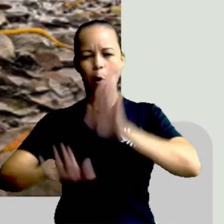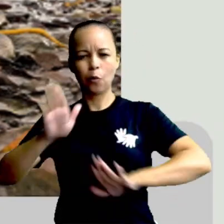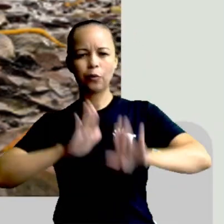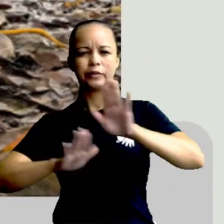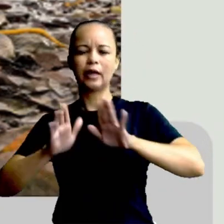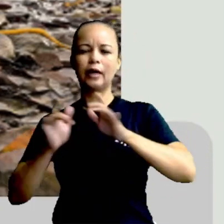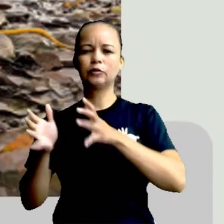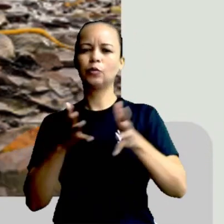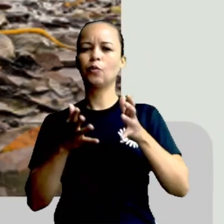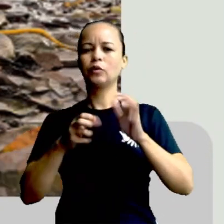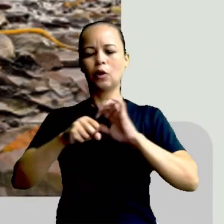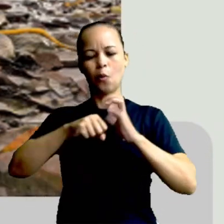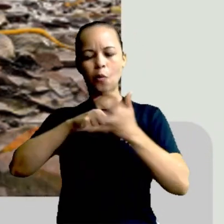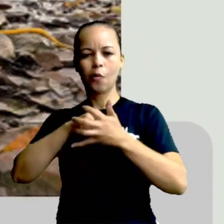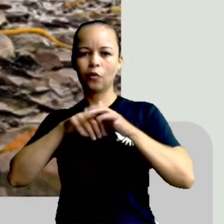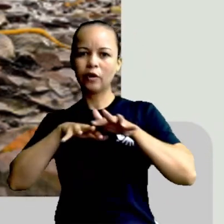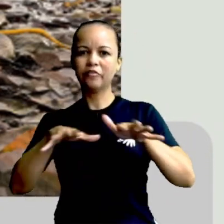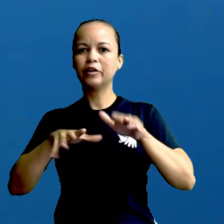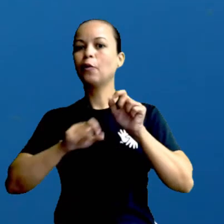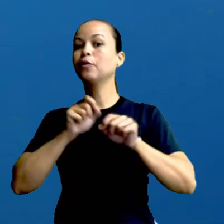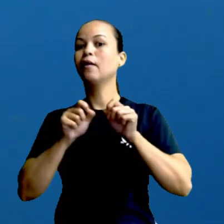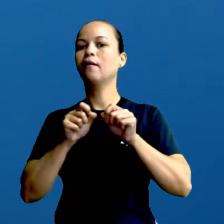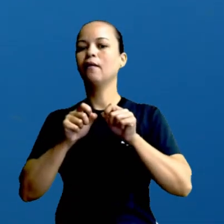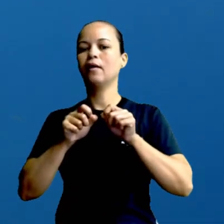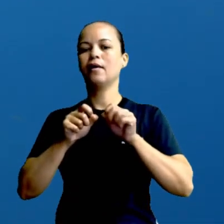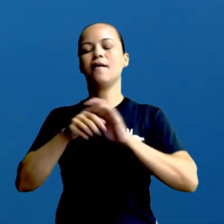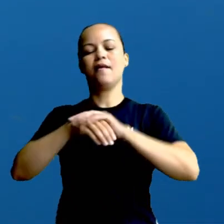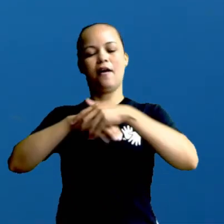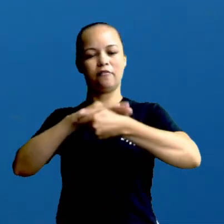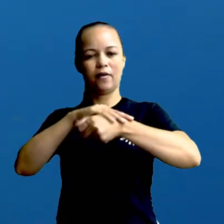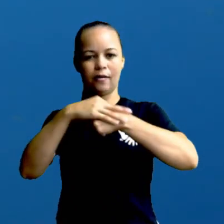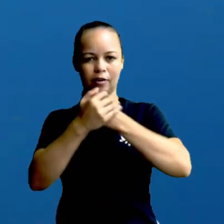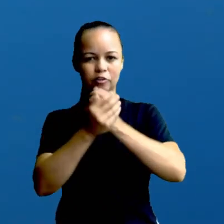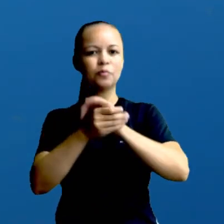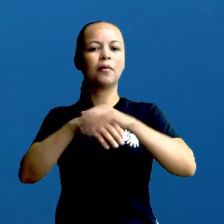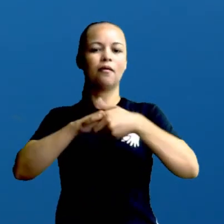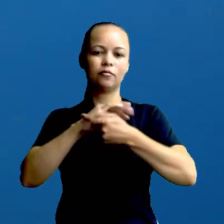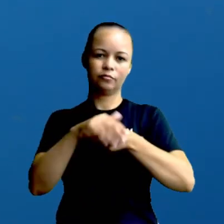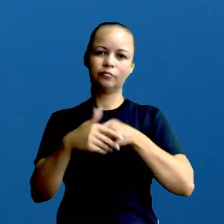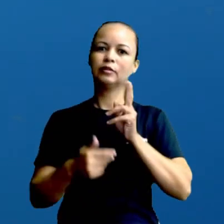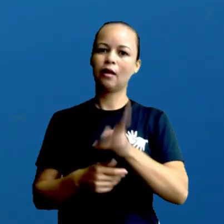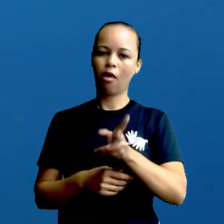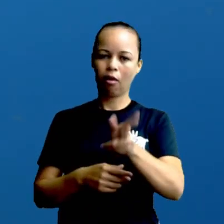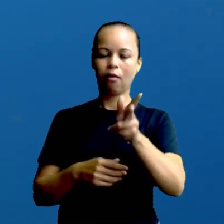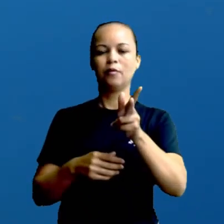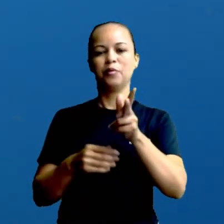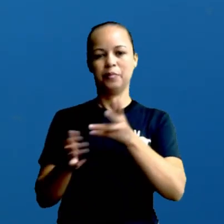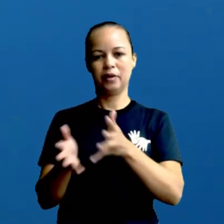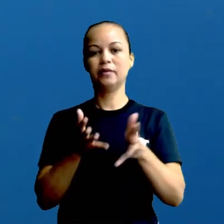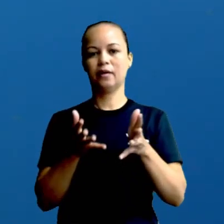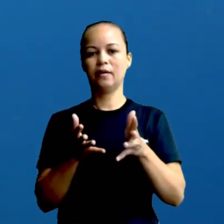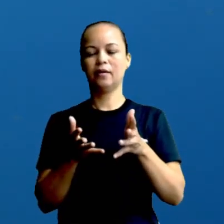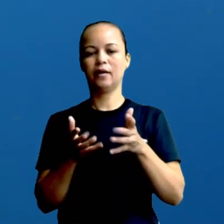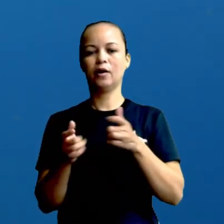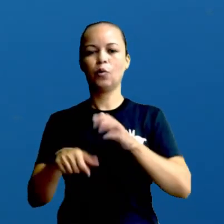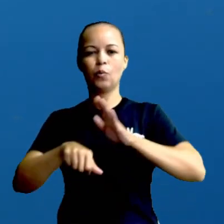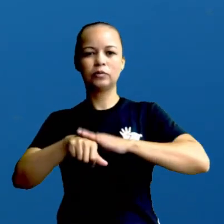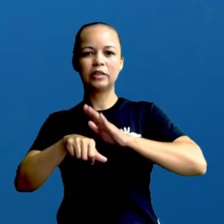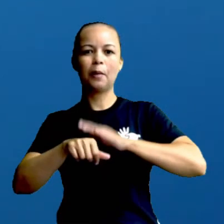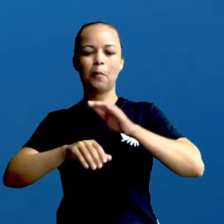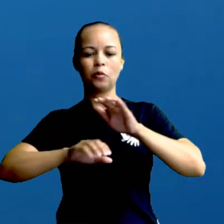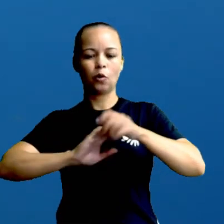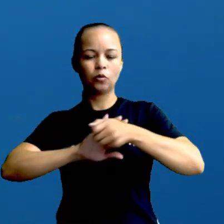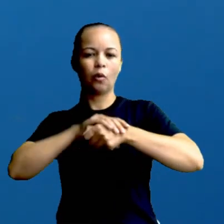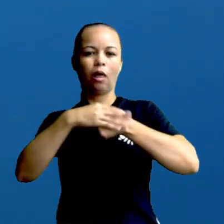ter contra o coronavírus, gente? Lavar as mãos, não era? Lavar as mãos o tempo